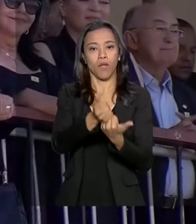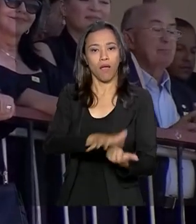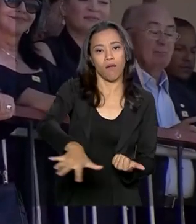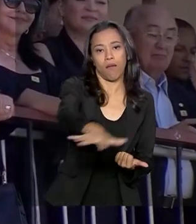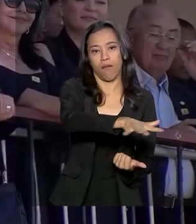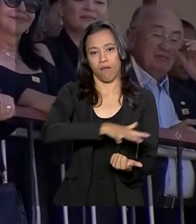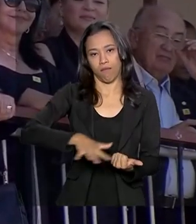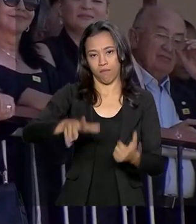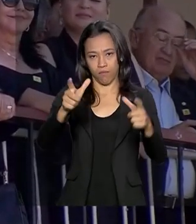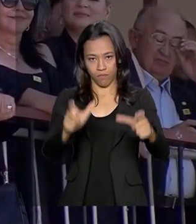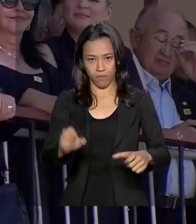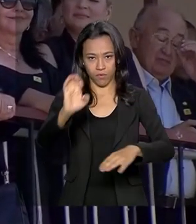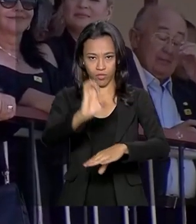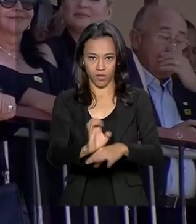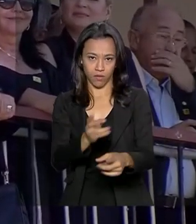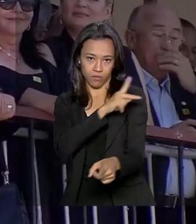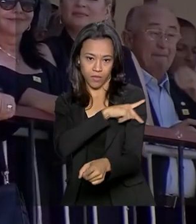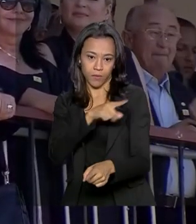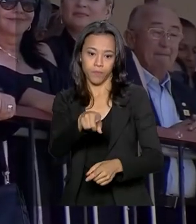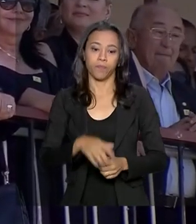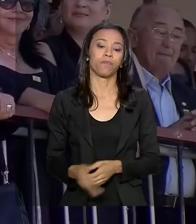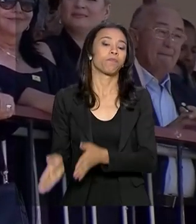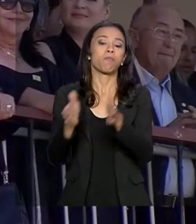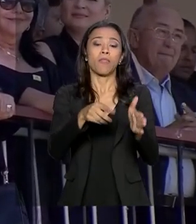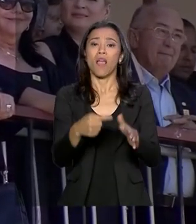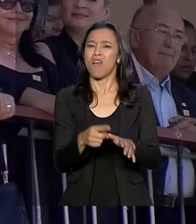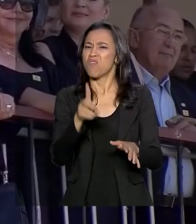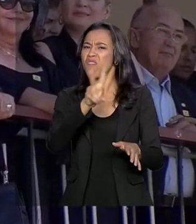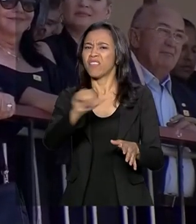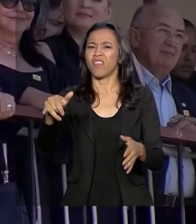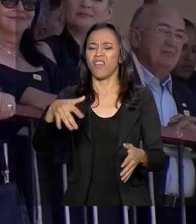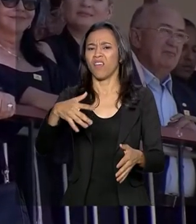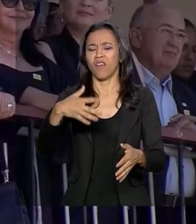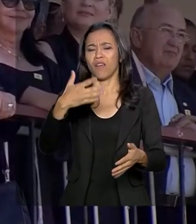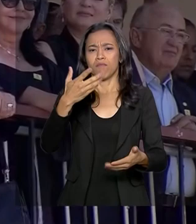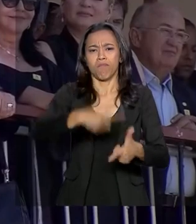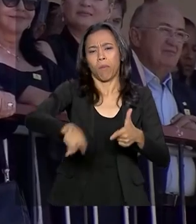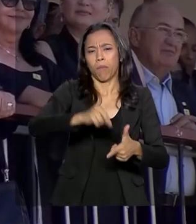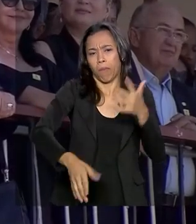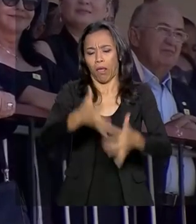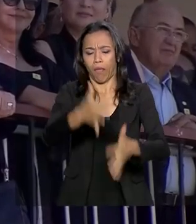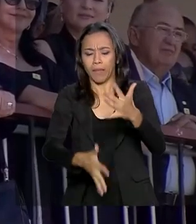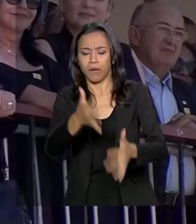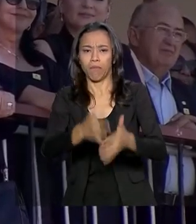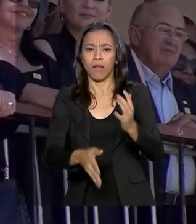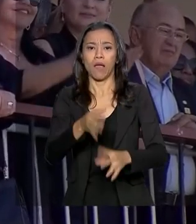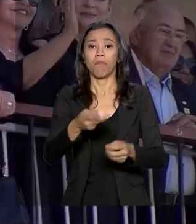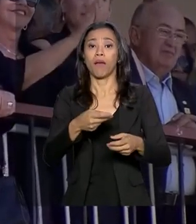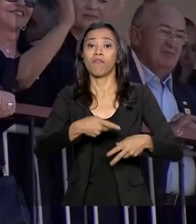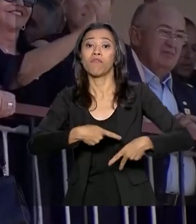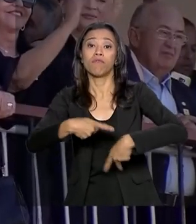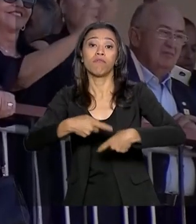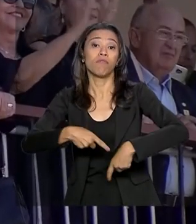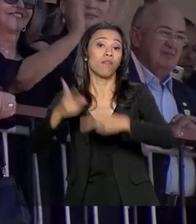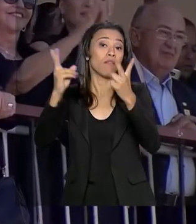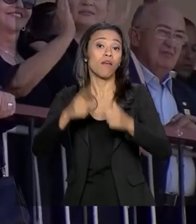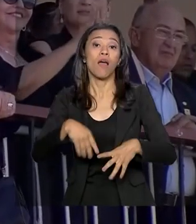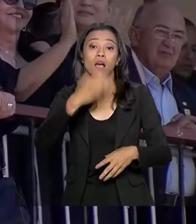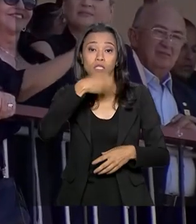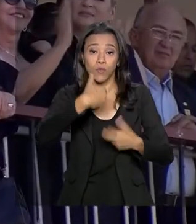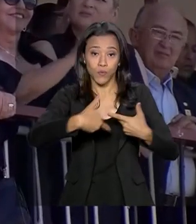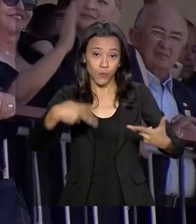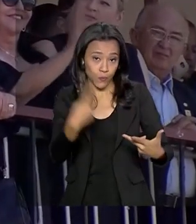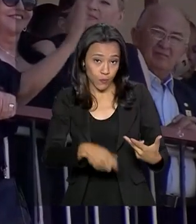fora, não terá mais barreira para importar as frutas produzidas no Brasil. A tarifa